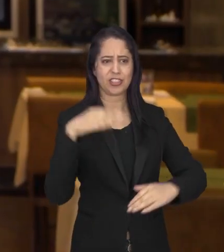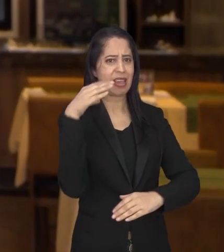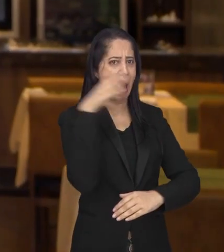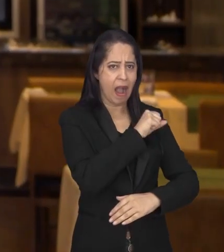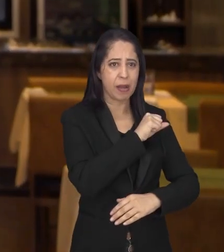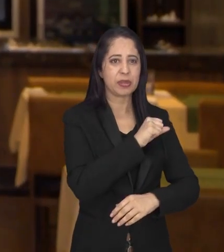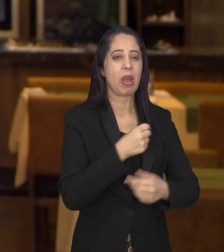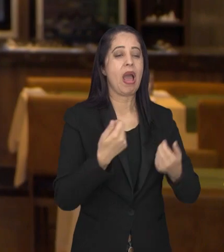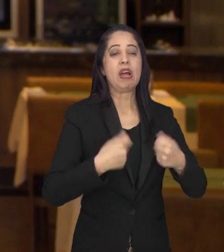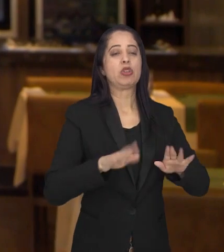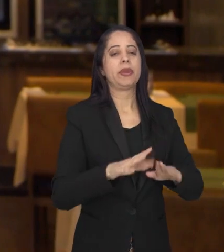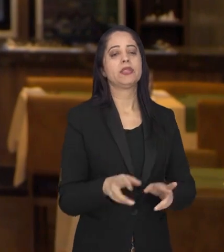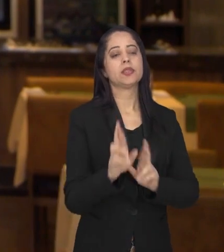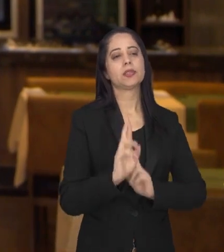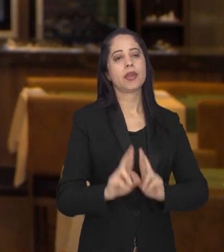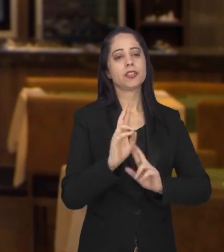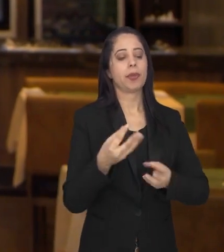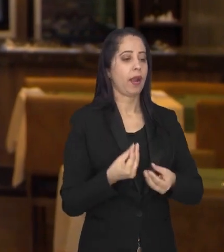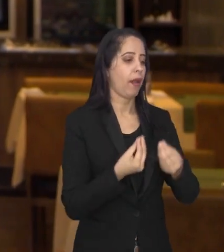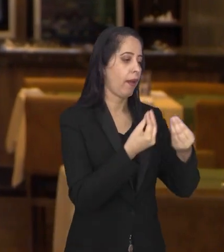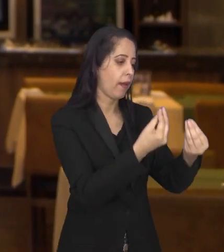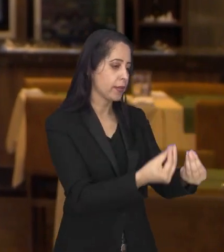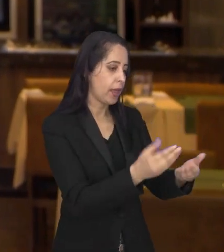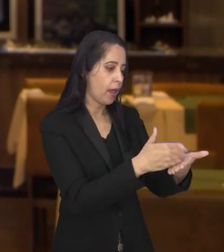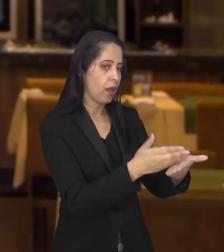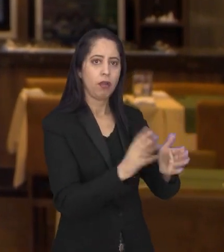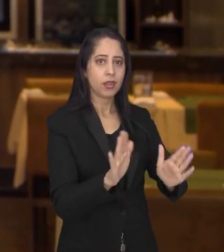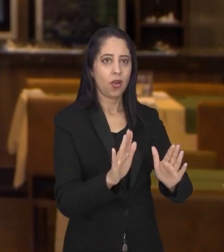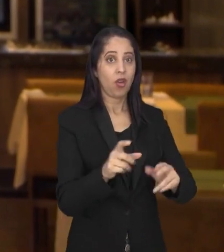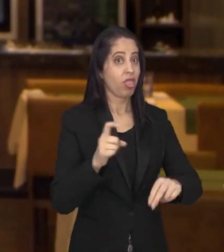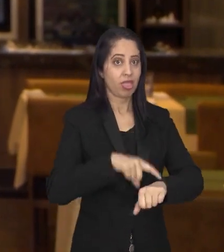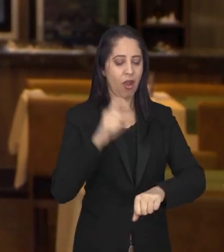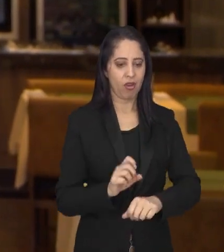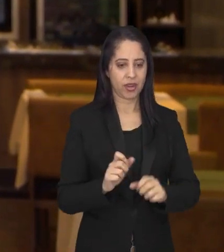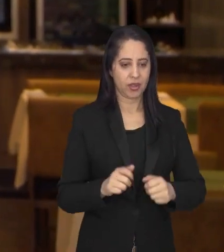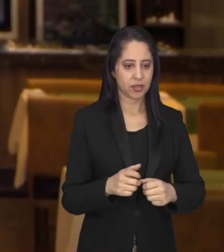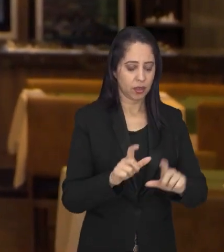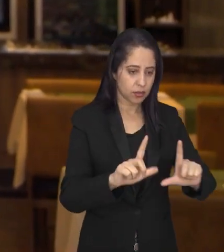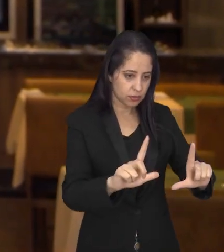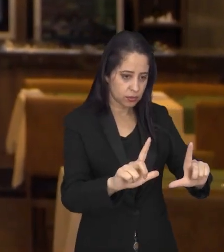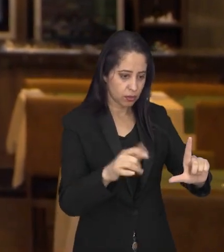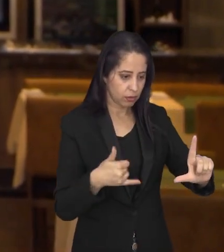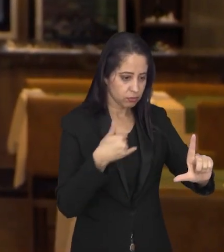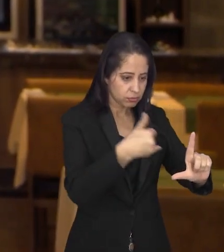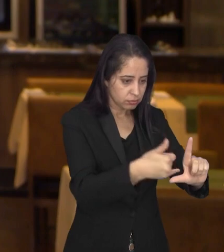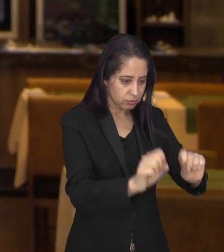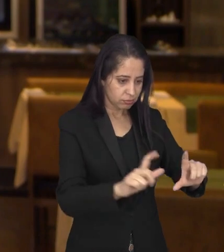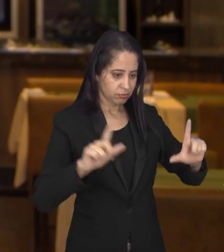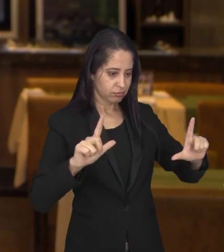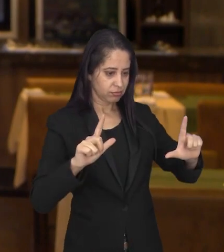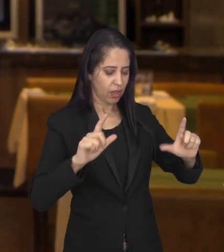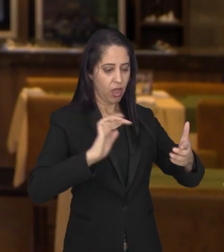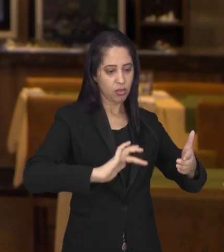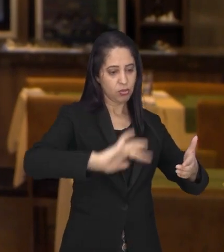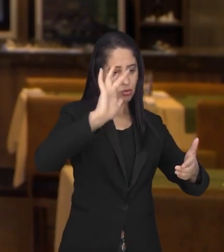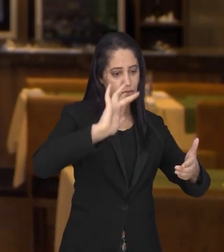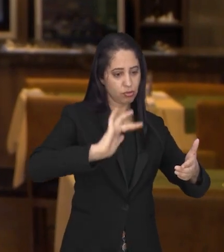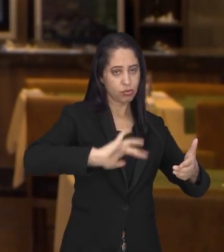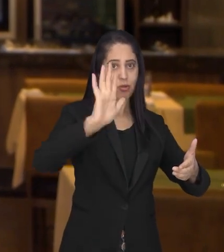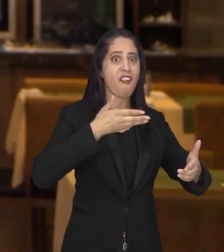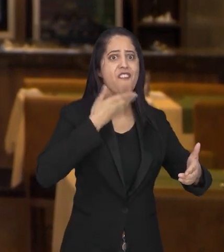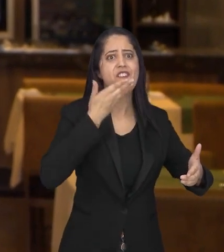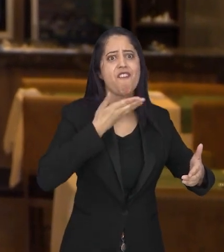elaborado, atrativo, faz com que a pessoa já vá com vontade de comprar determinado prato e, né, fazer o seu passeio